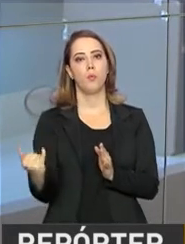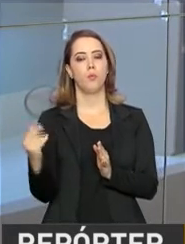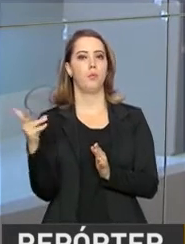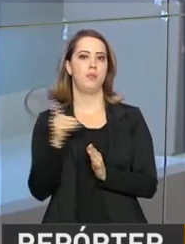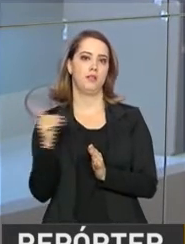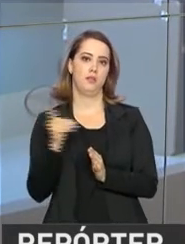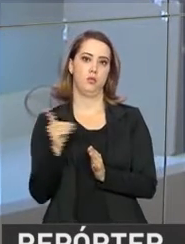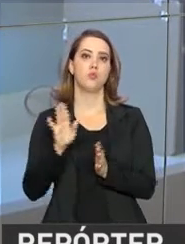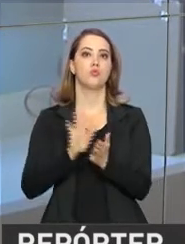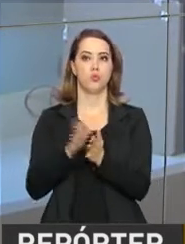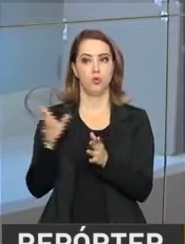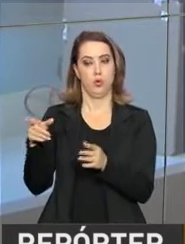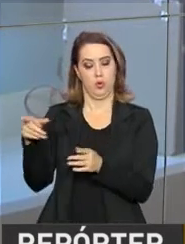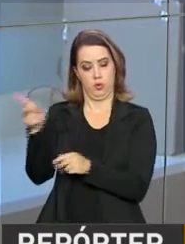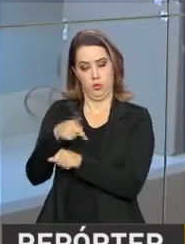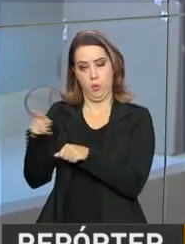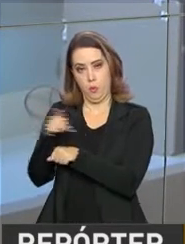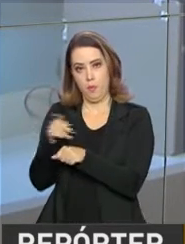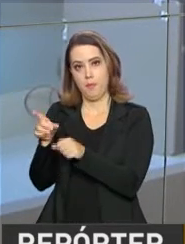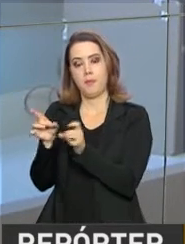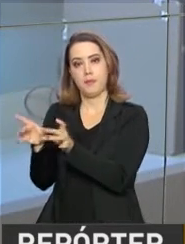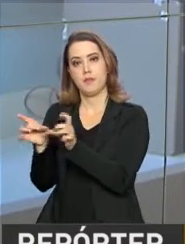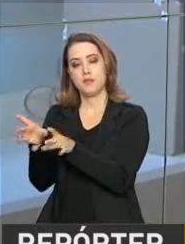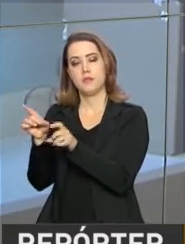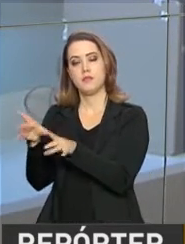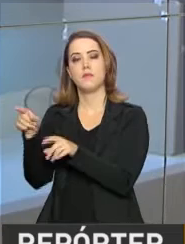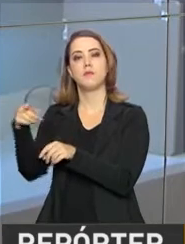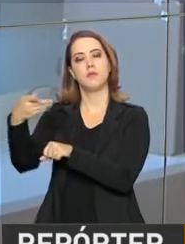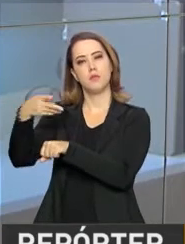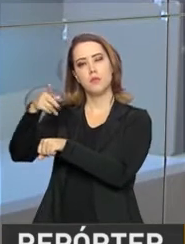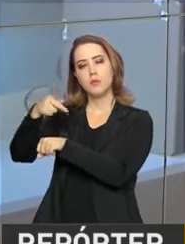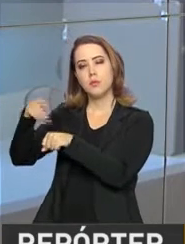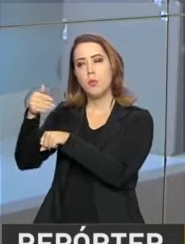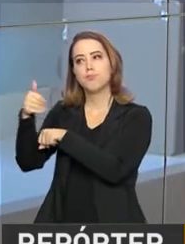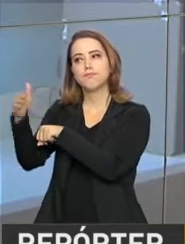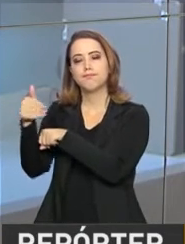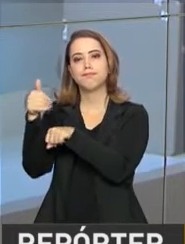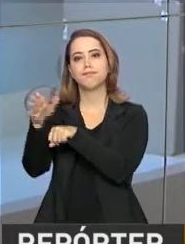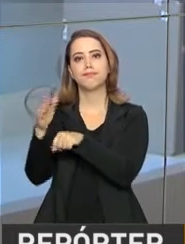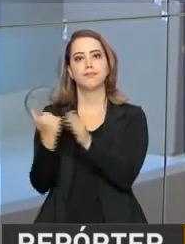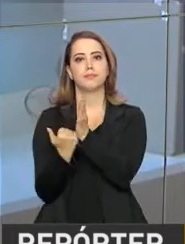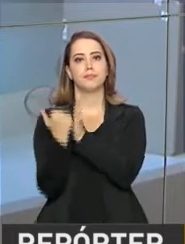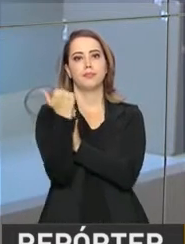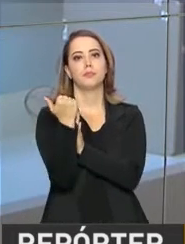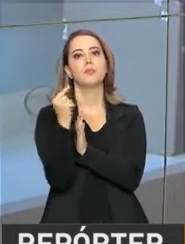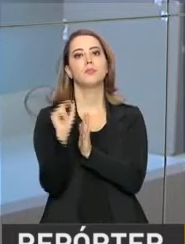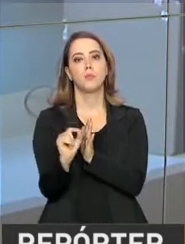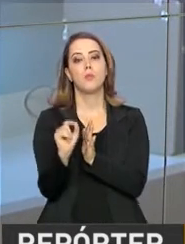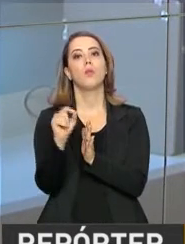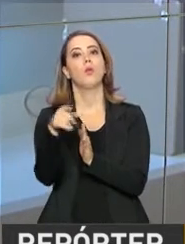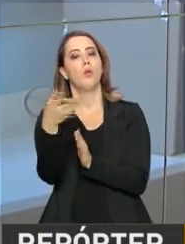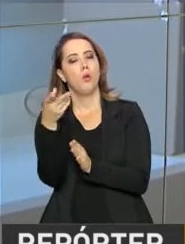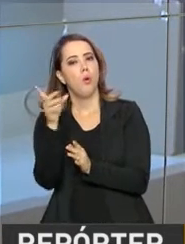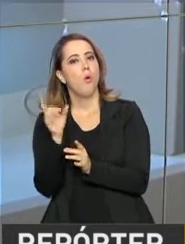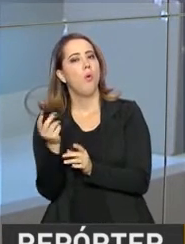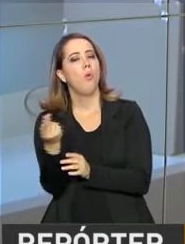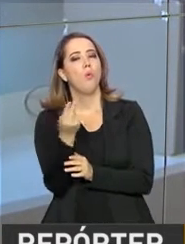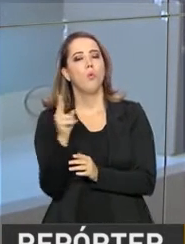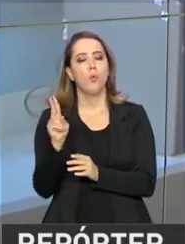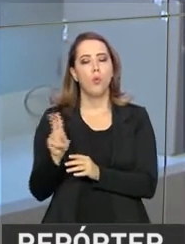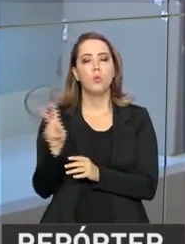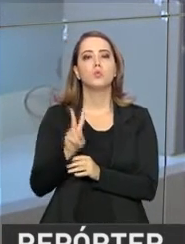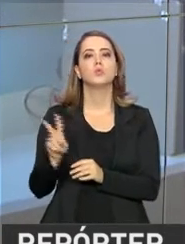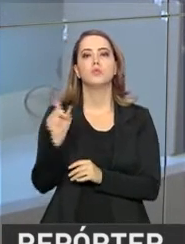valor de quase 5 bilhões de dólares e importações de 3,4 bilhões os valores se explicam em razão do aumento